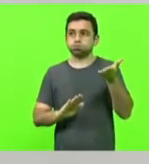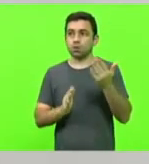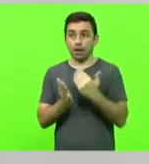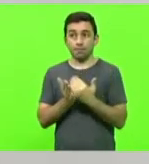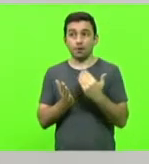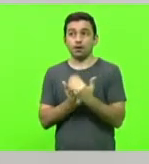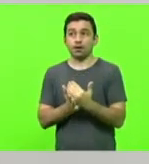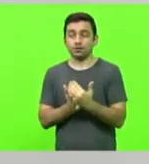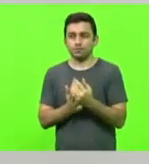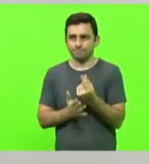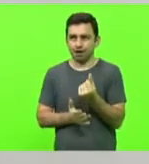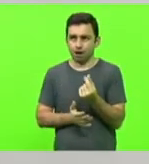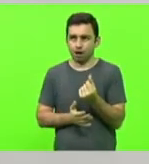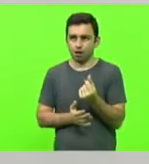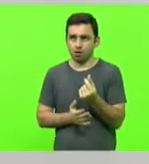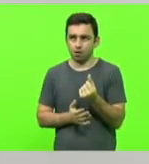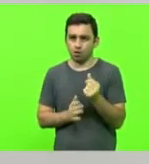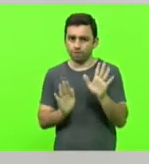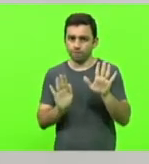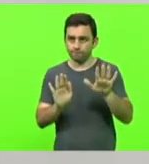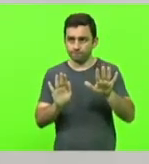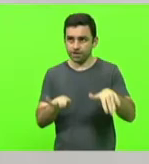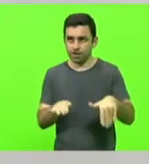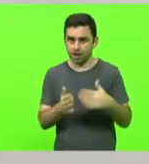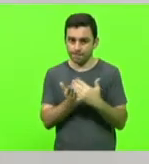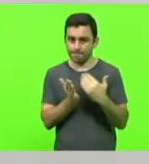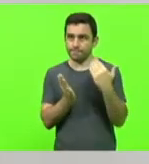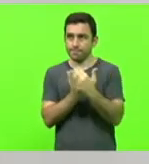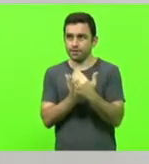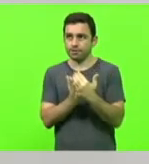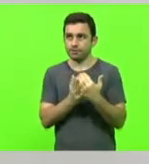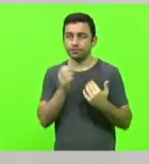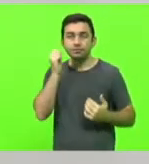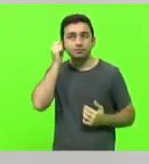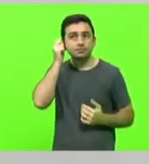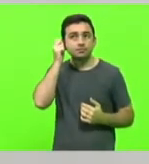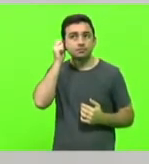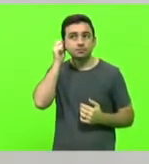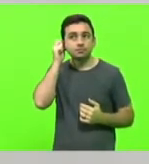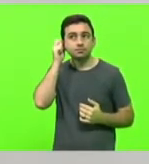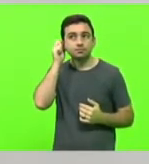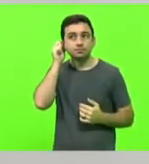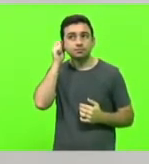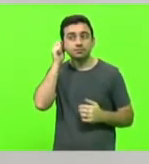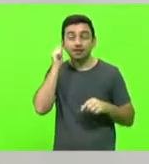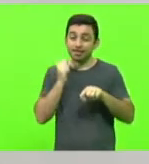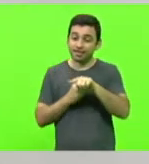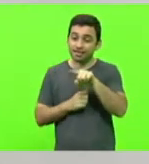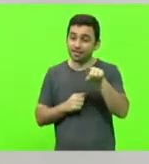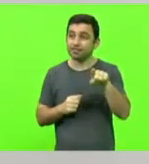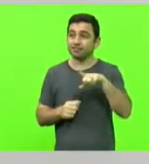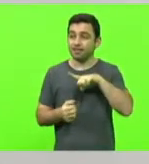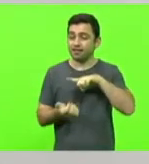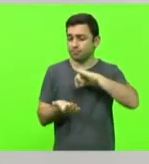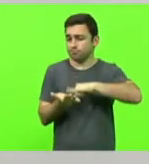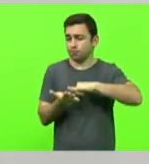elevam o preço final ponderado ao consumidor e, em cima disso, eles colocam a taxação